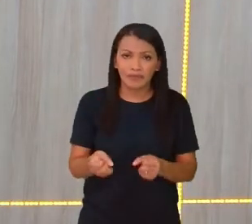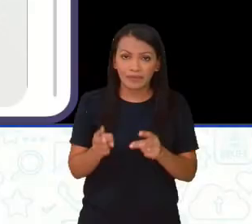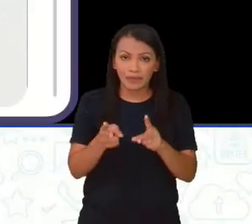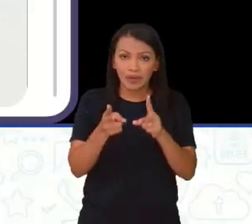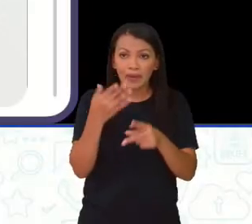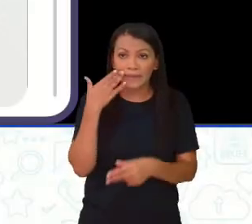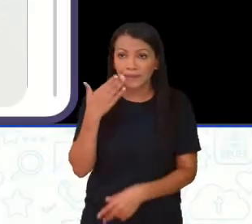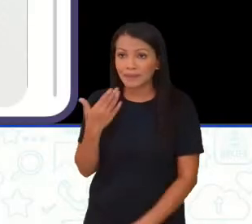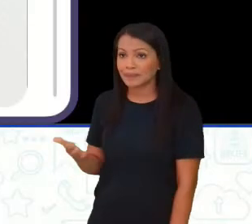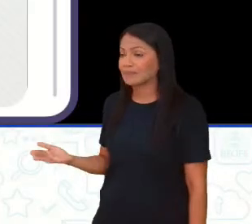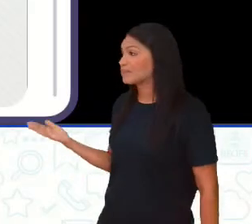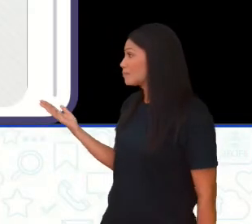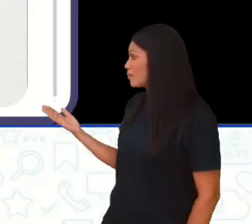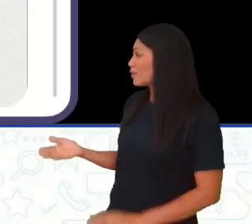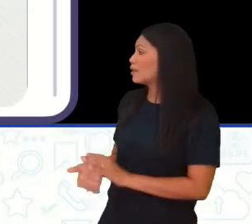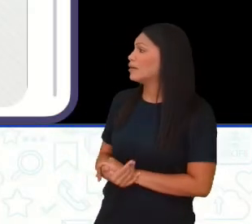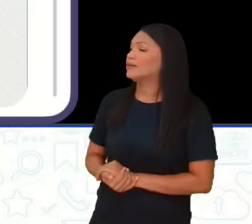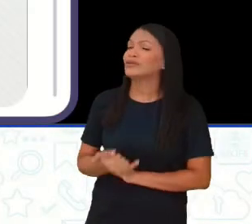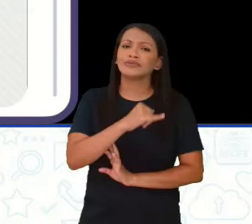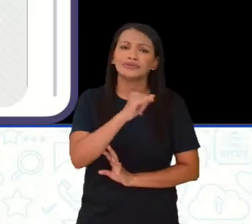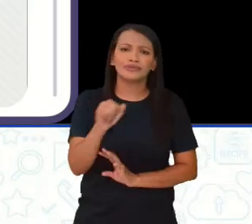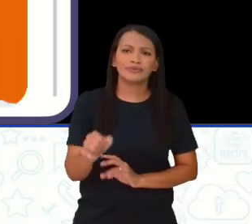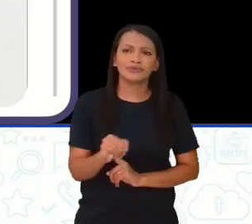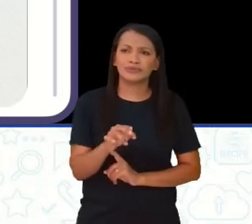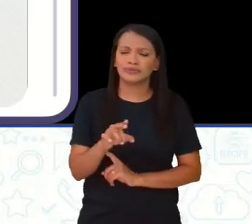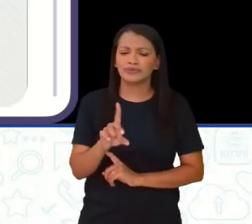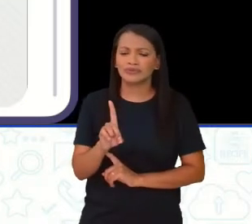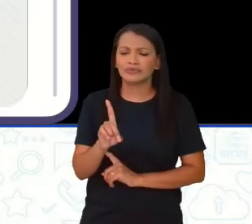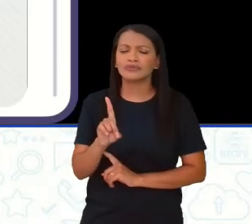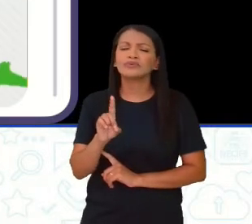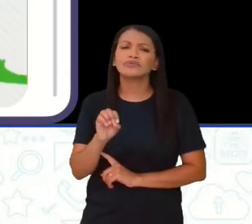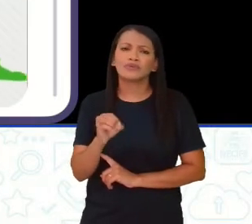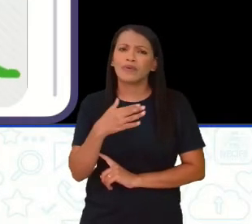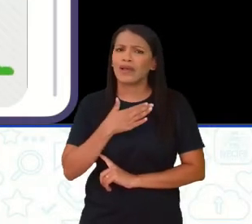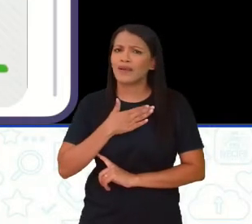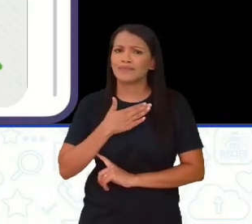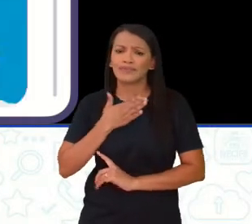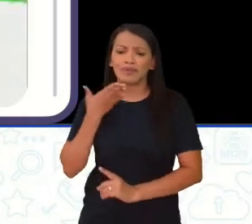pouquinho do judô, né? Que era aí a minha modalidade. Então, vamos lá.